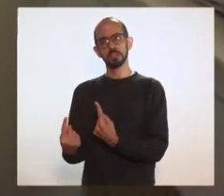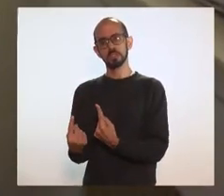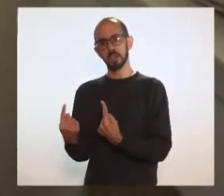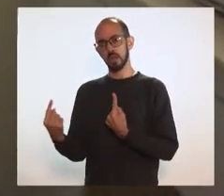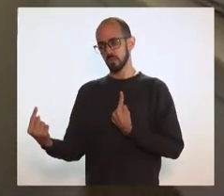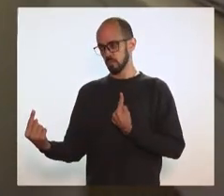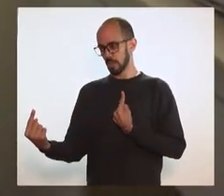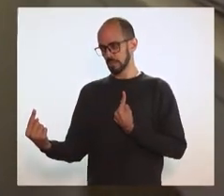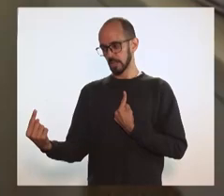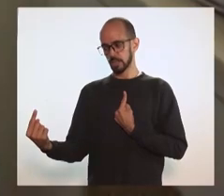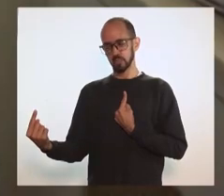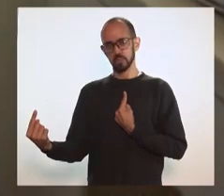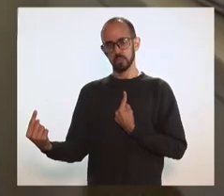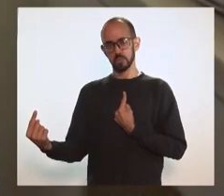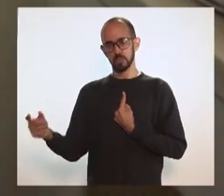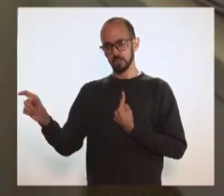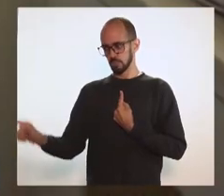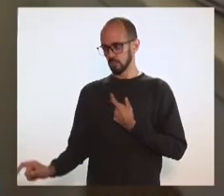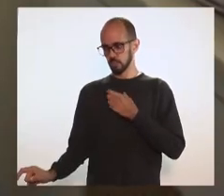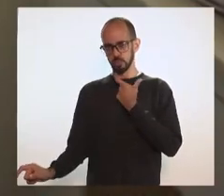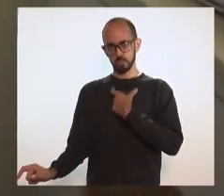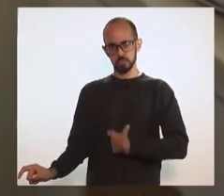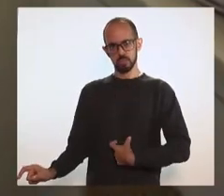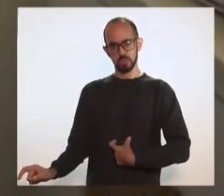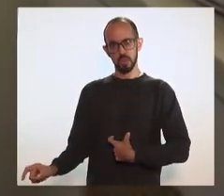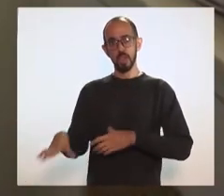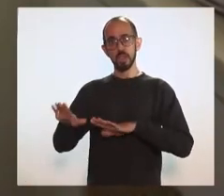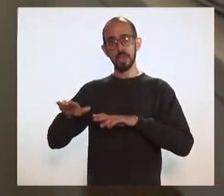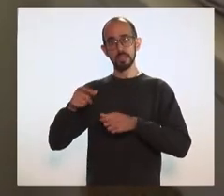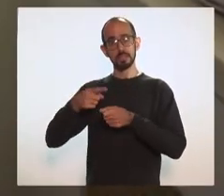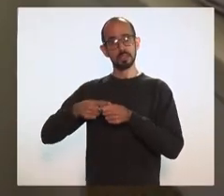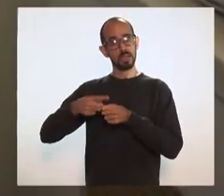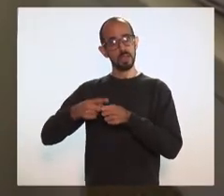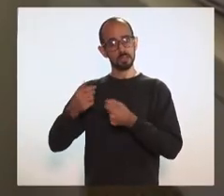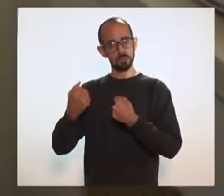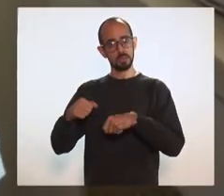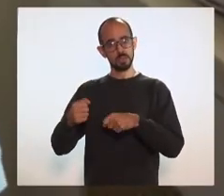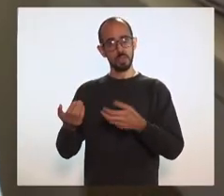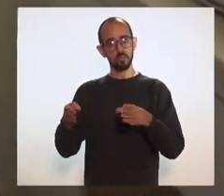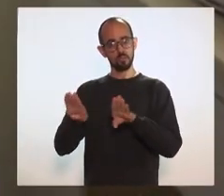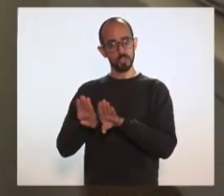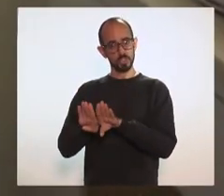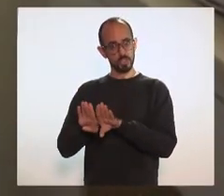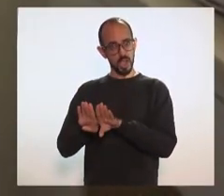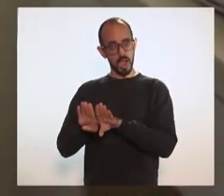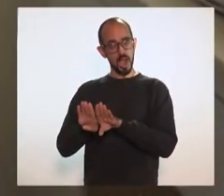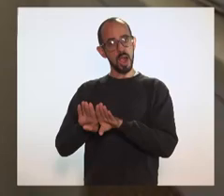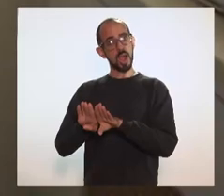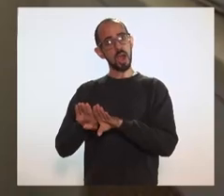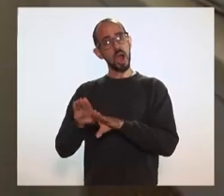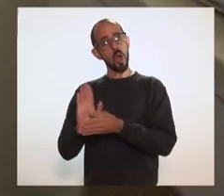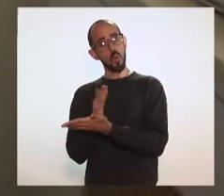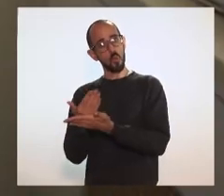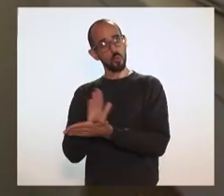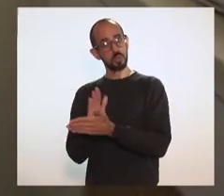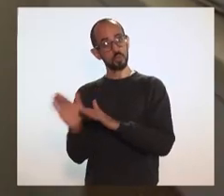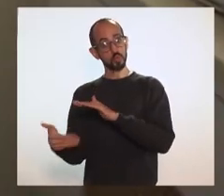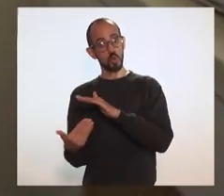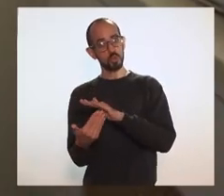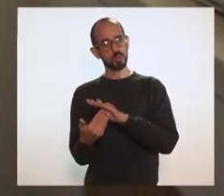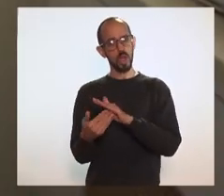distanciamento, dos lockdowns parciais ou totais, principalmente